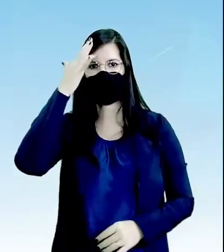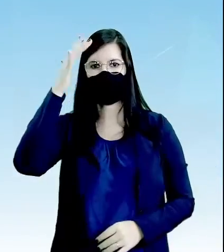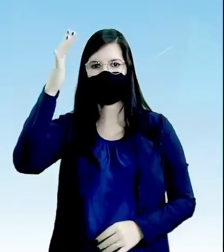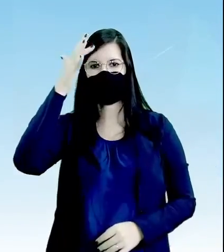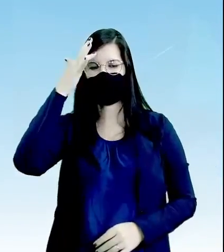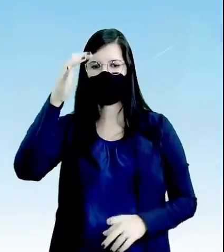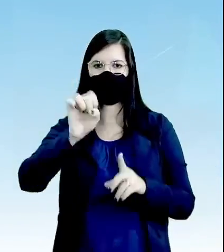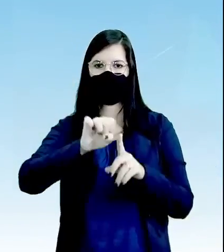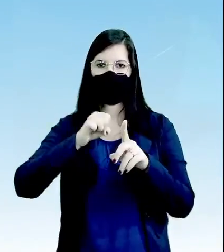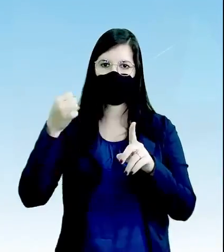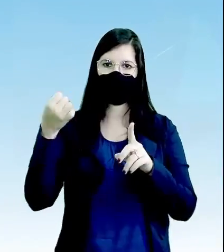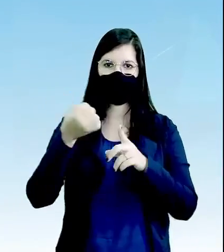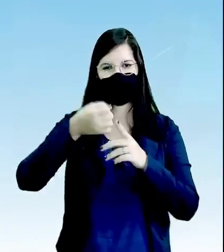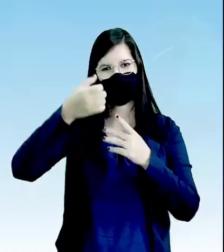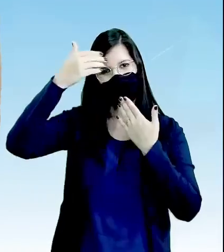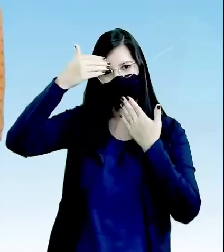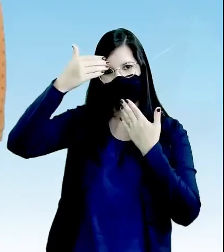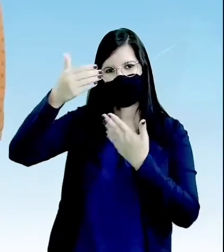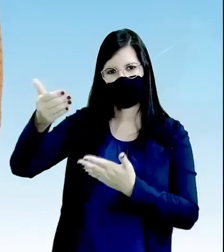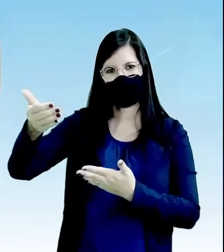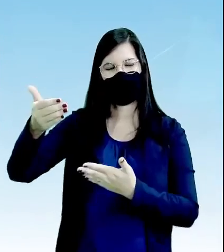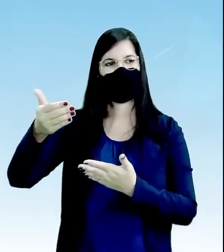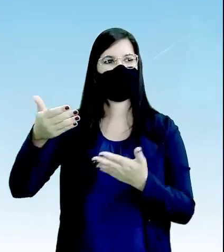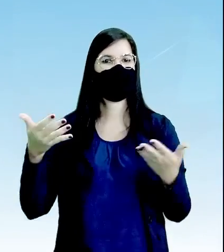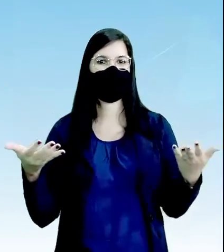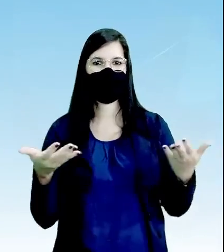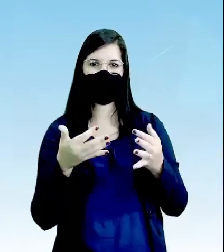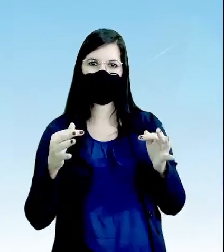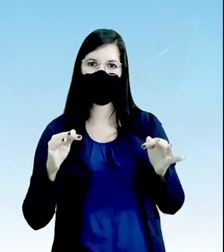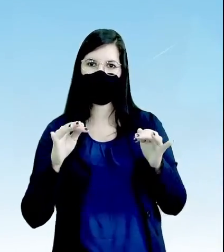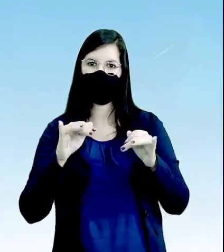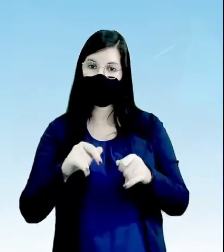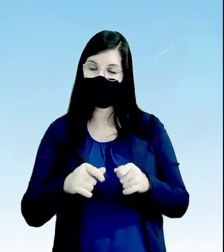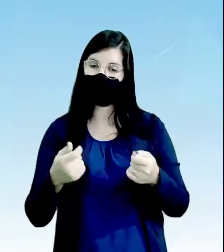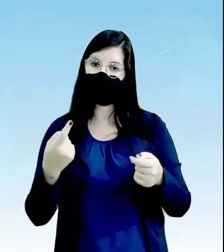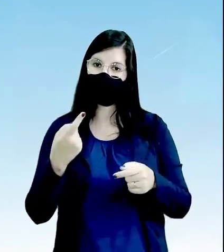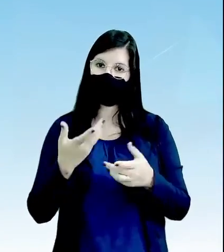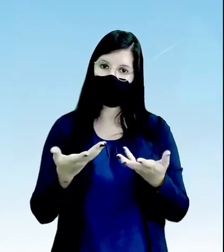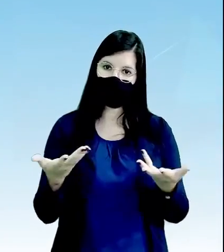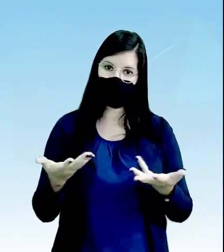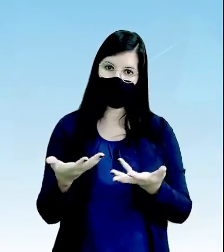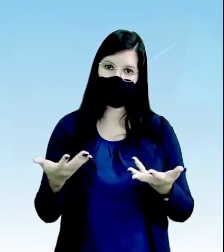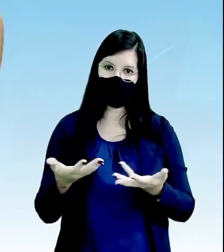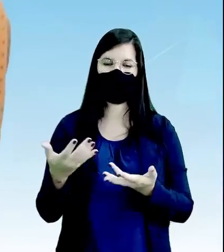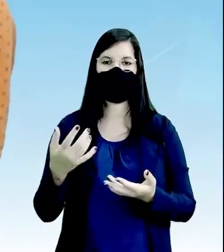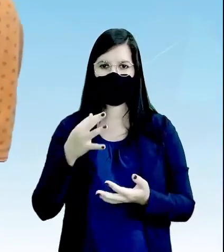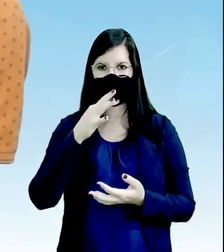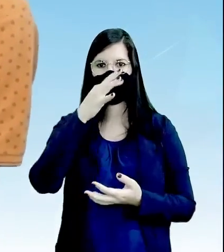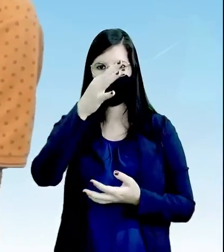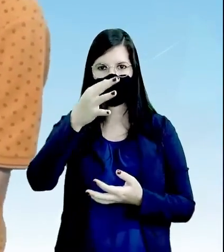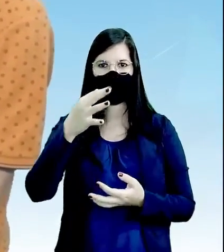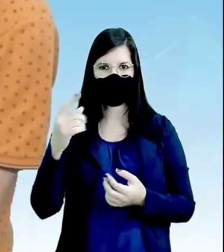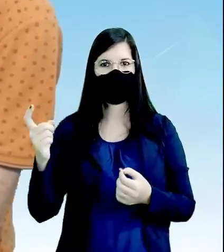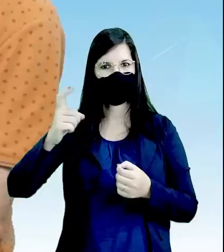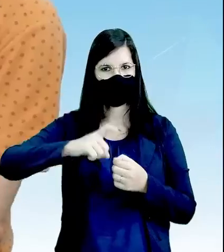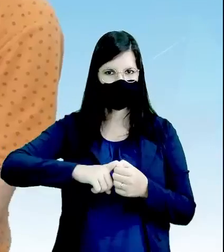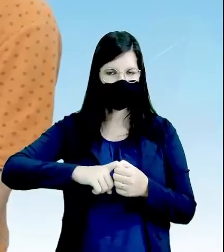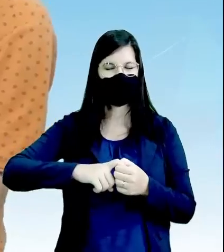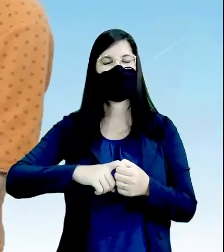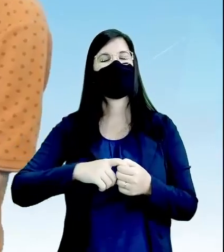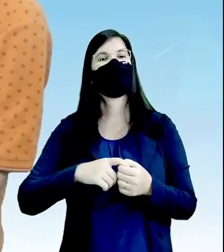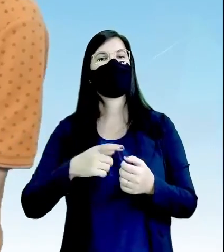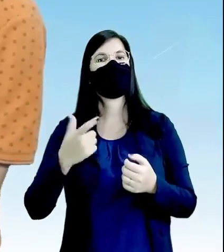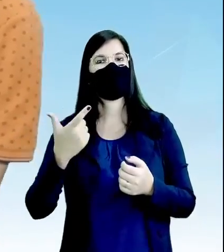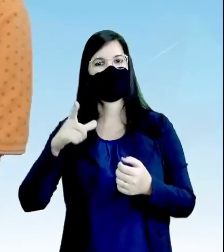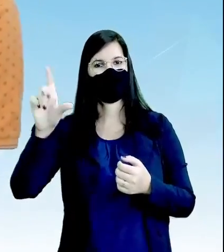sociológica. Muito obrigado. E o que fica aqui para nós é o seguinte: o professor Evaldo voltará em uma outra ocasião para falar de um outro tema,